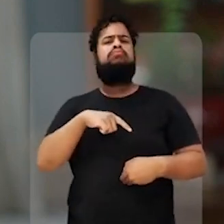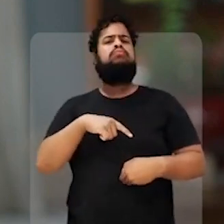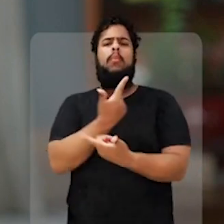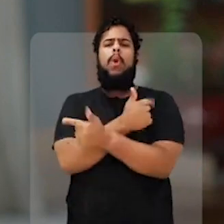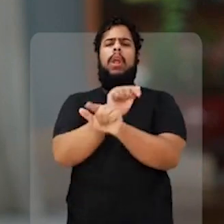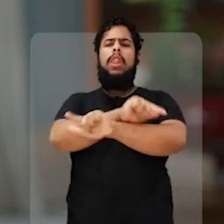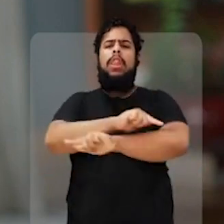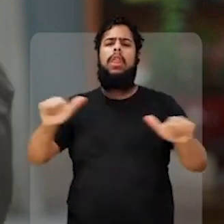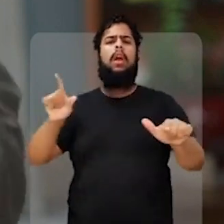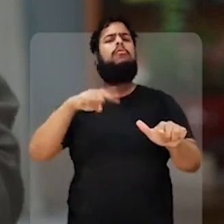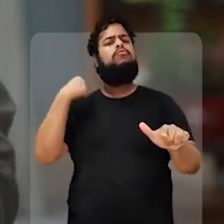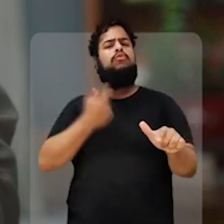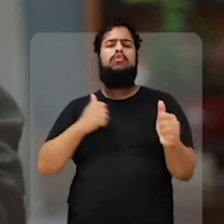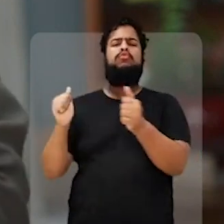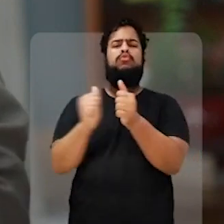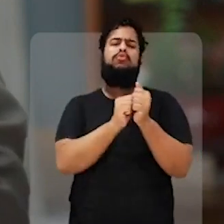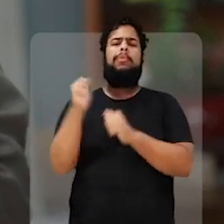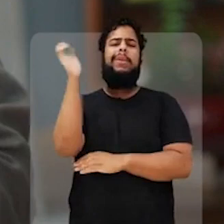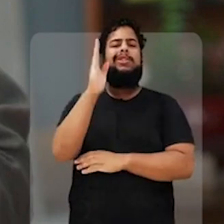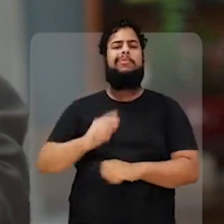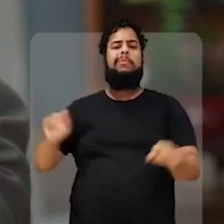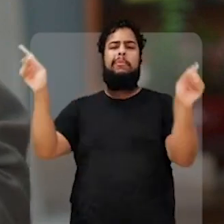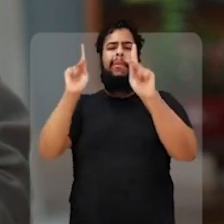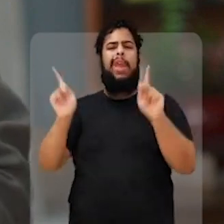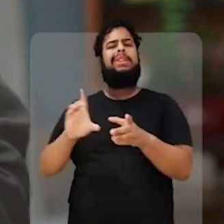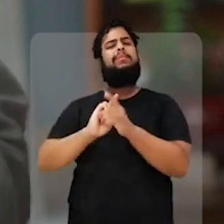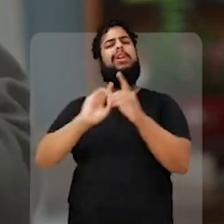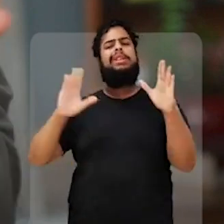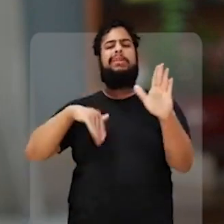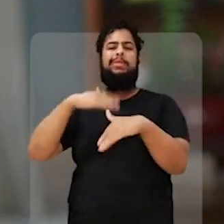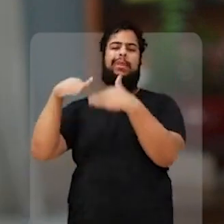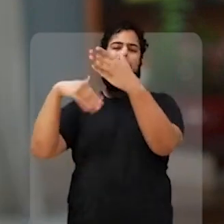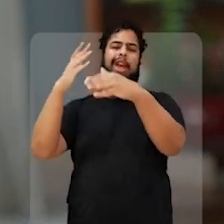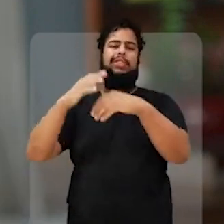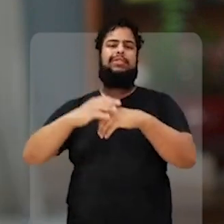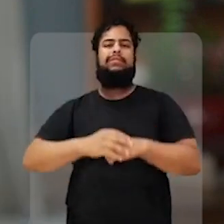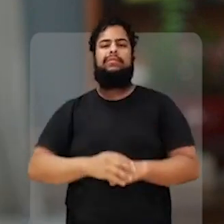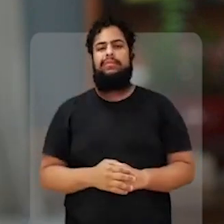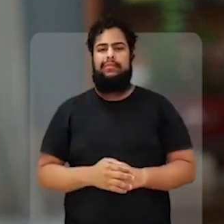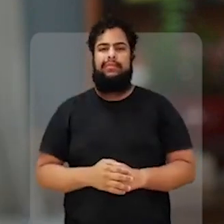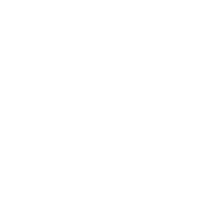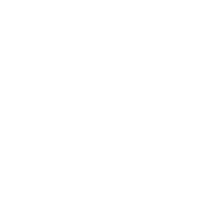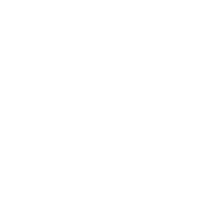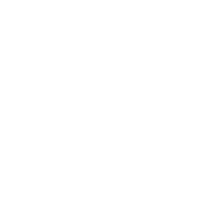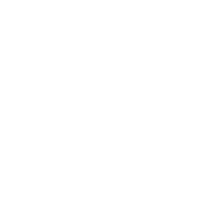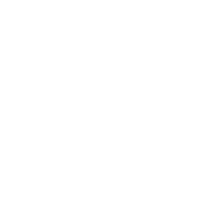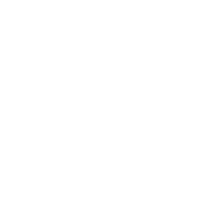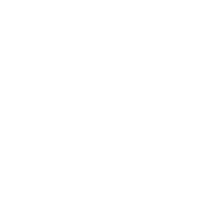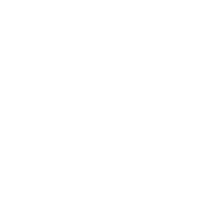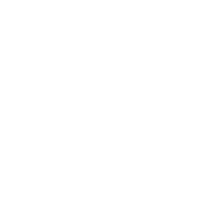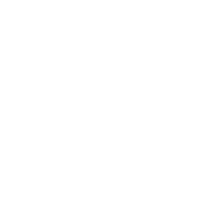mapa da fome. Vamos juntos por um Brasil de paz, democracia e prosperidade.